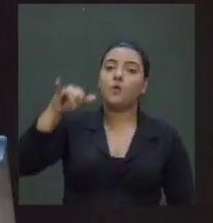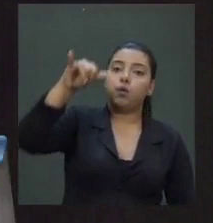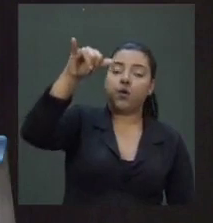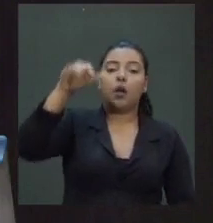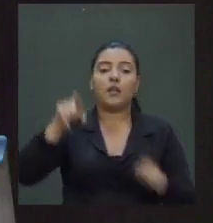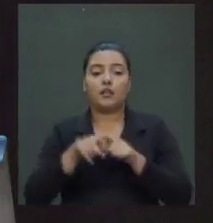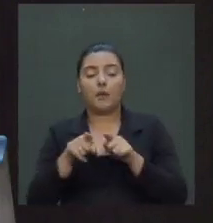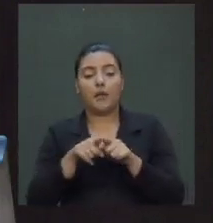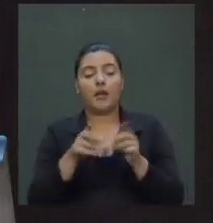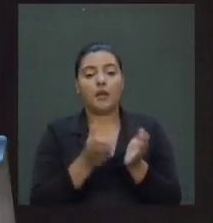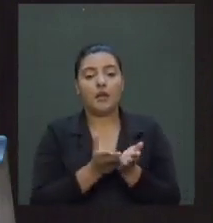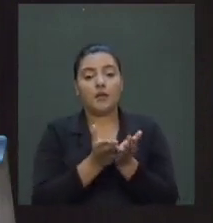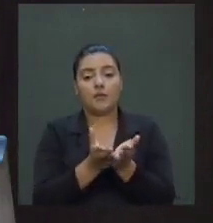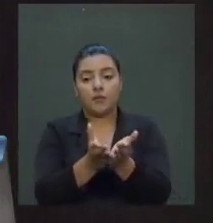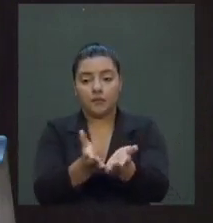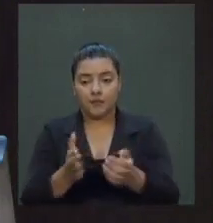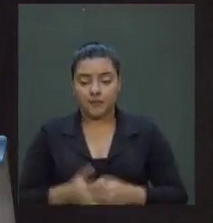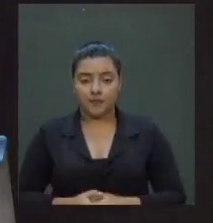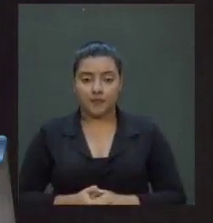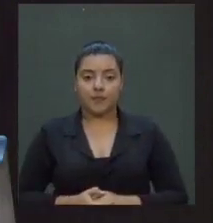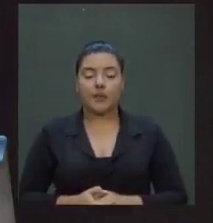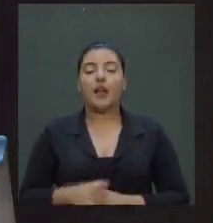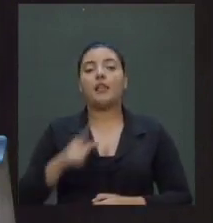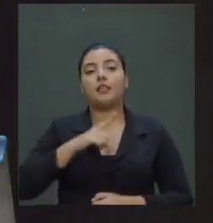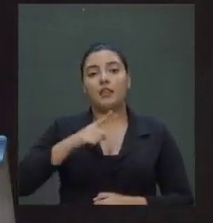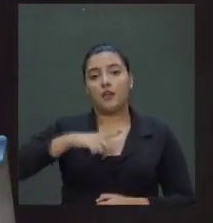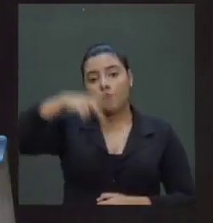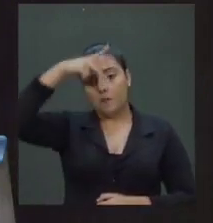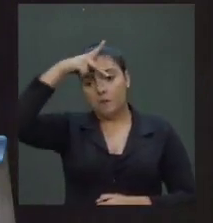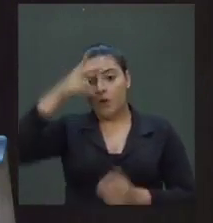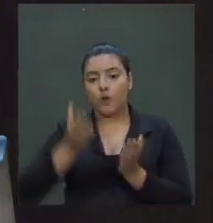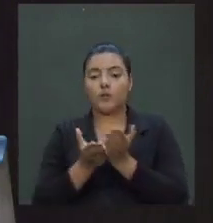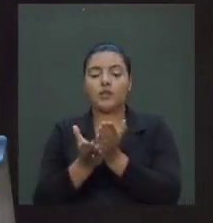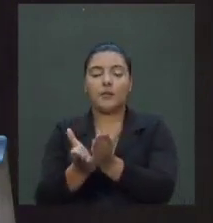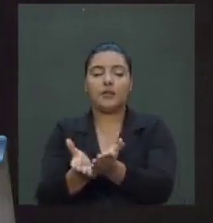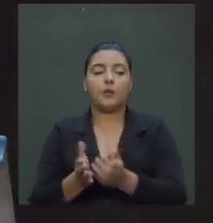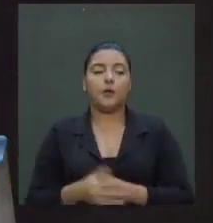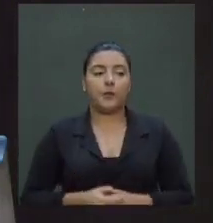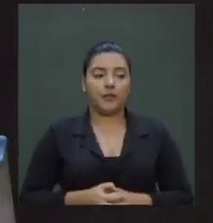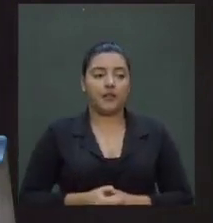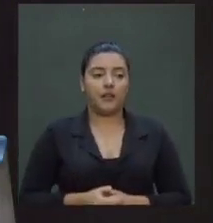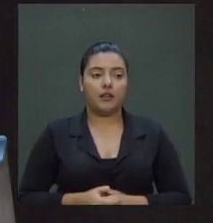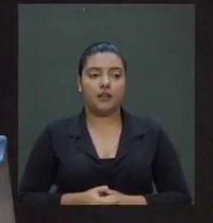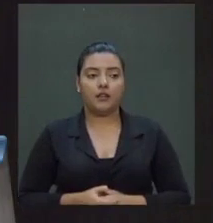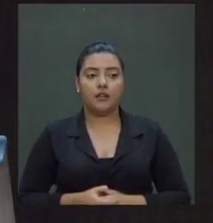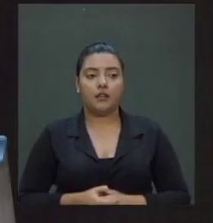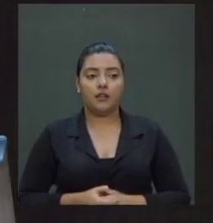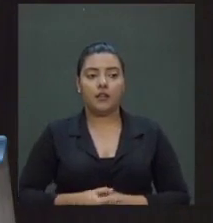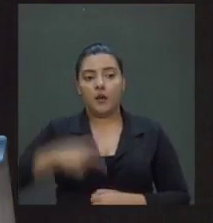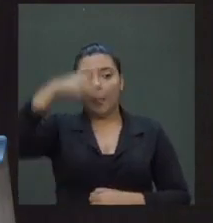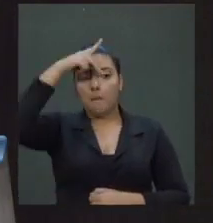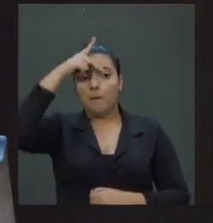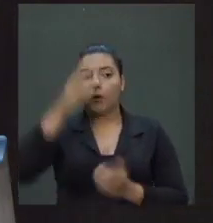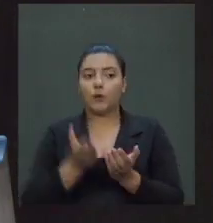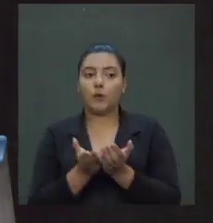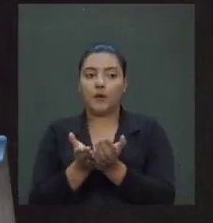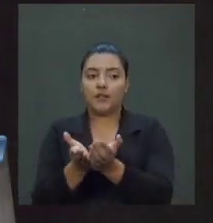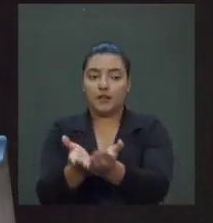aéreo-portuária e portuária. O Porto do Pecém, feito com dinheiro público, e hoje